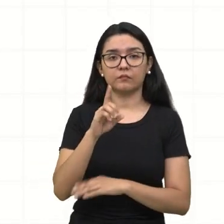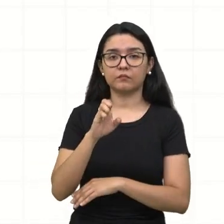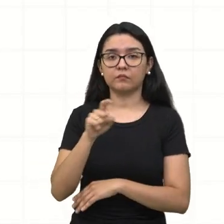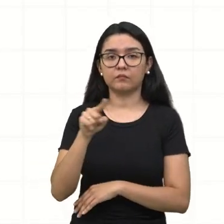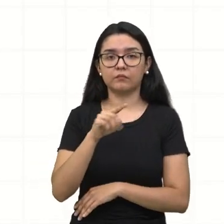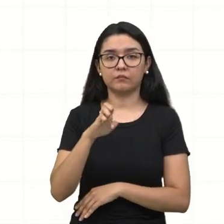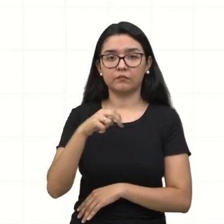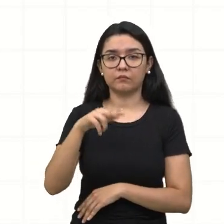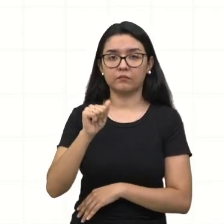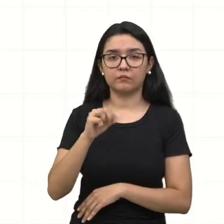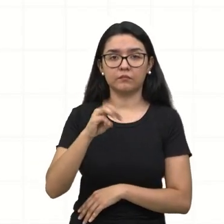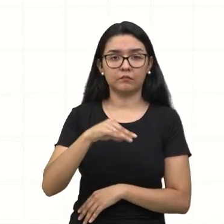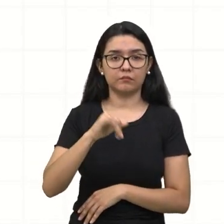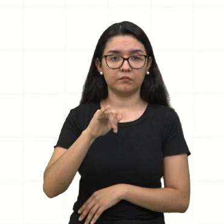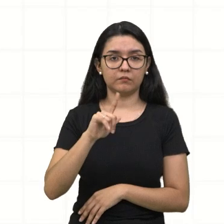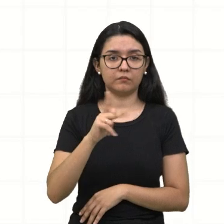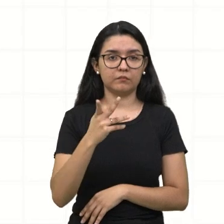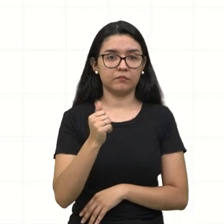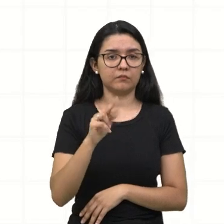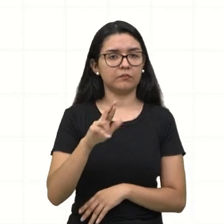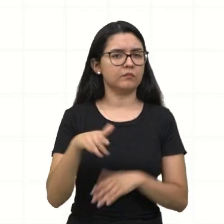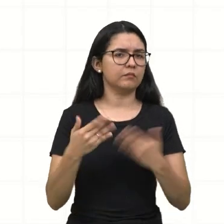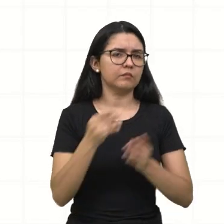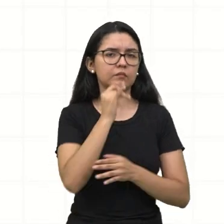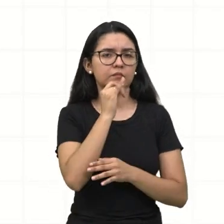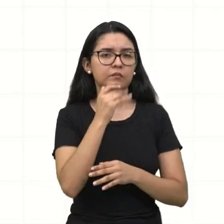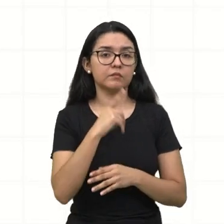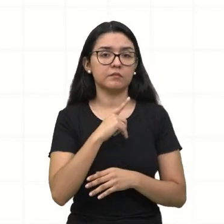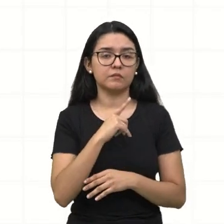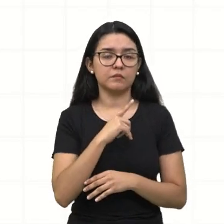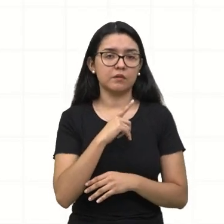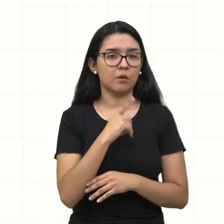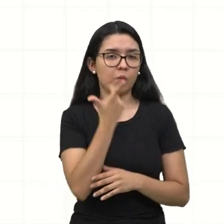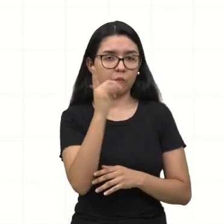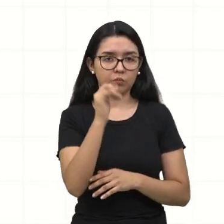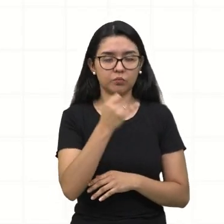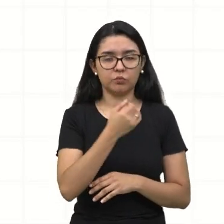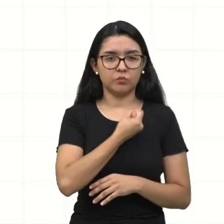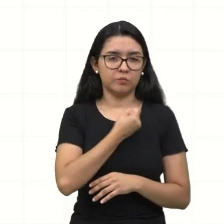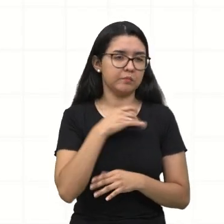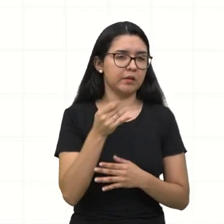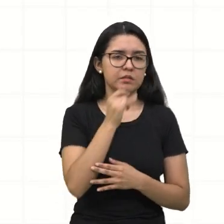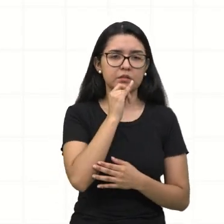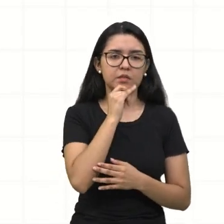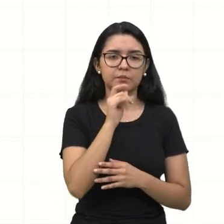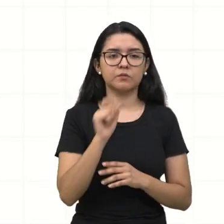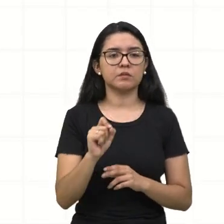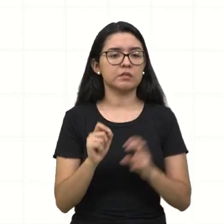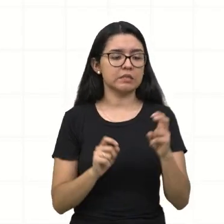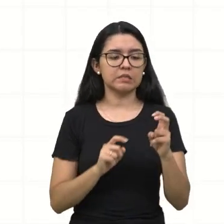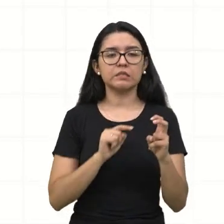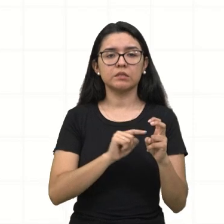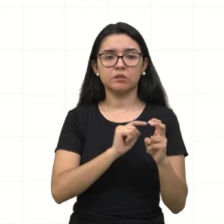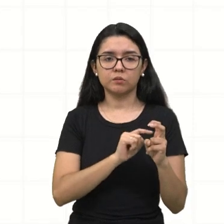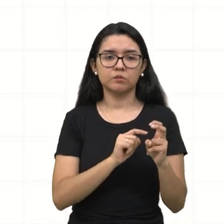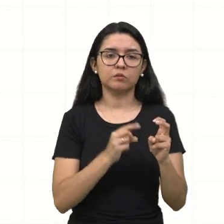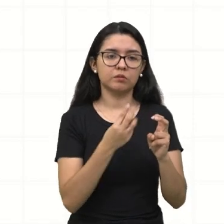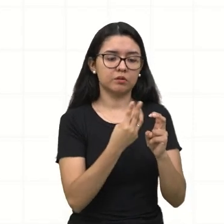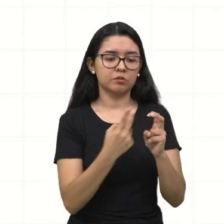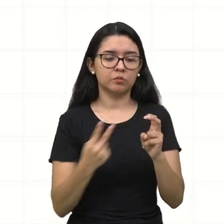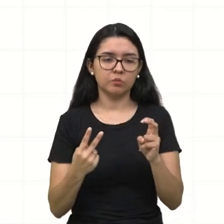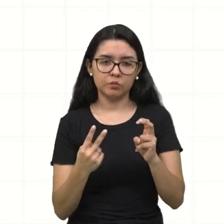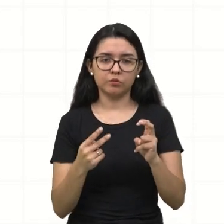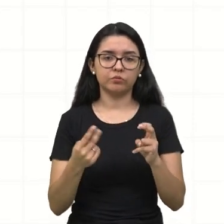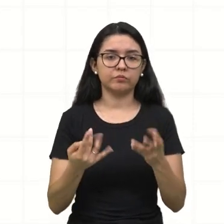milhar. Se porventura nós tivéssemos um outro número, vamos supor aqui um 5, e a pergunta, né, ao invés de